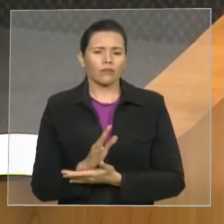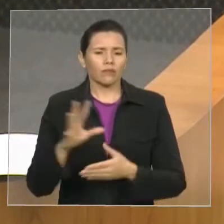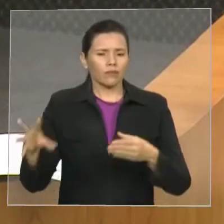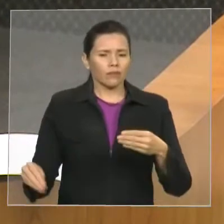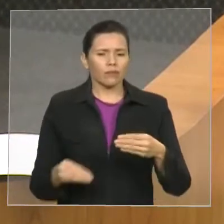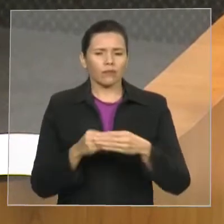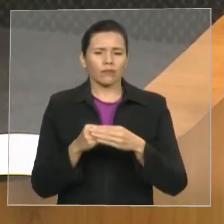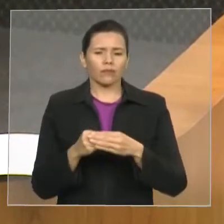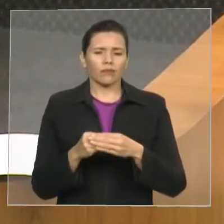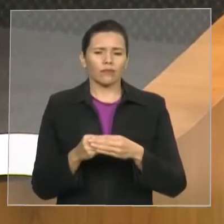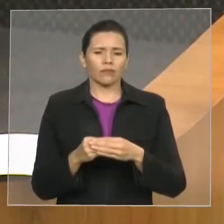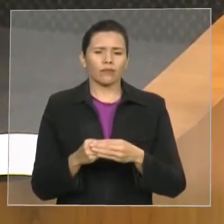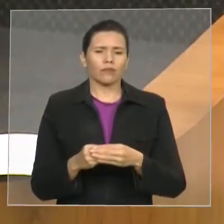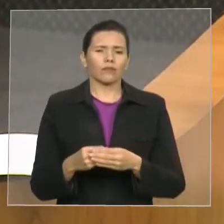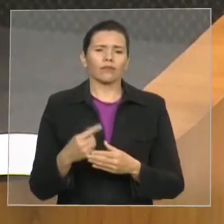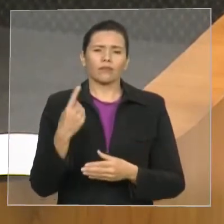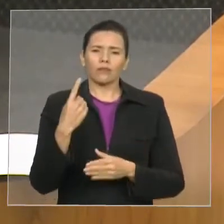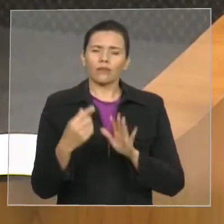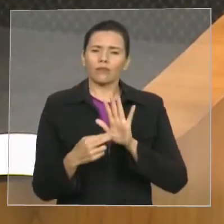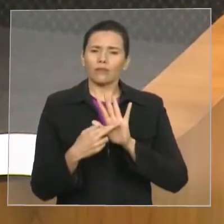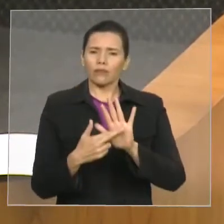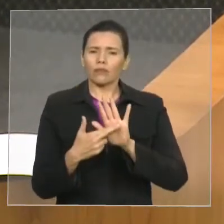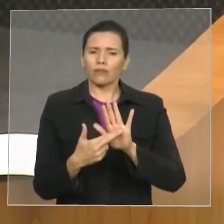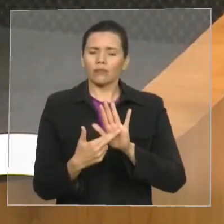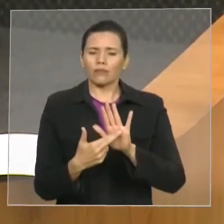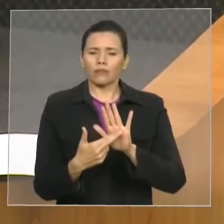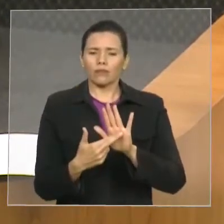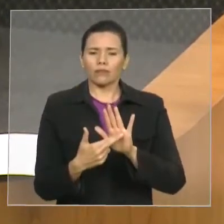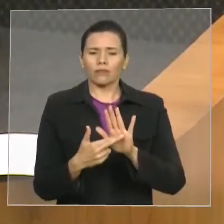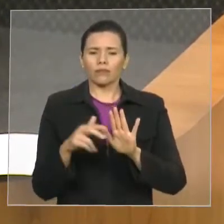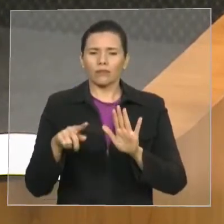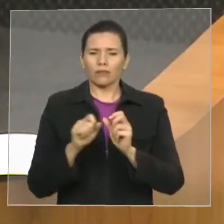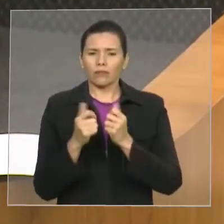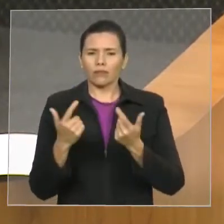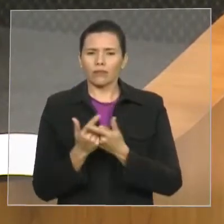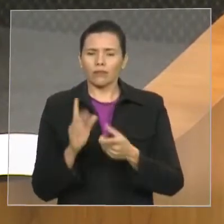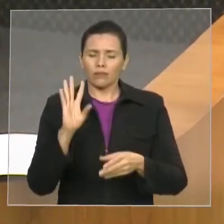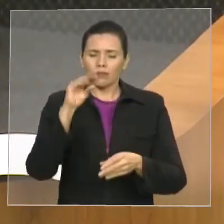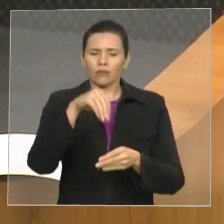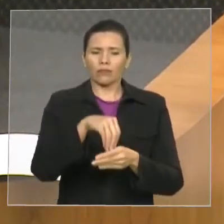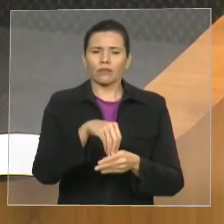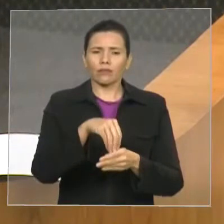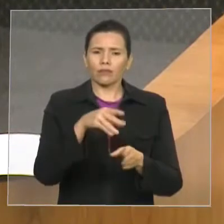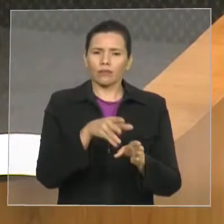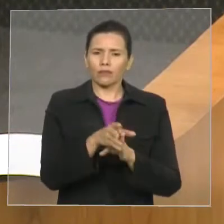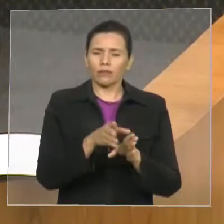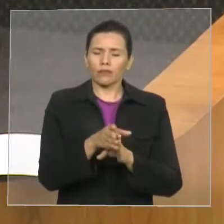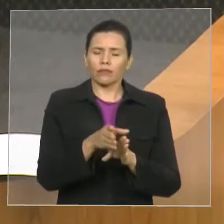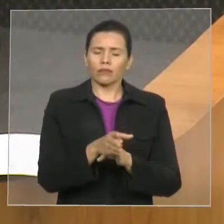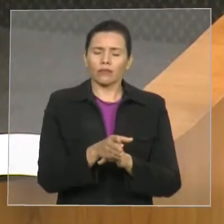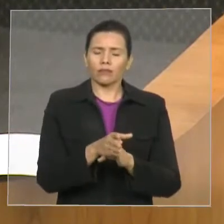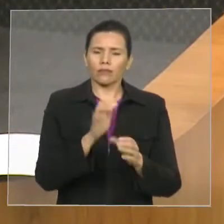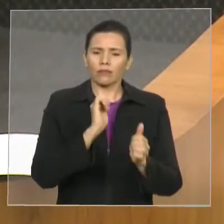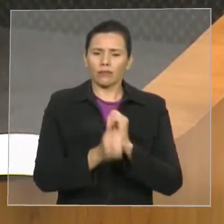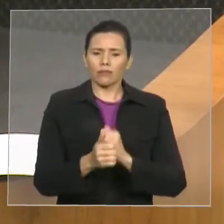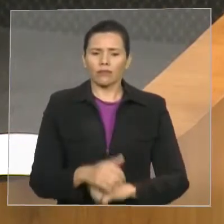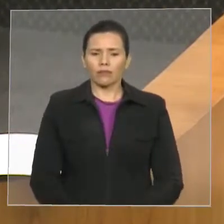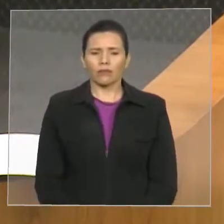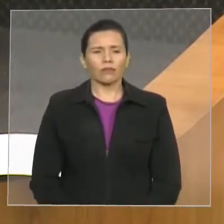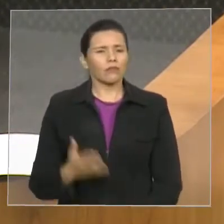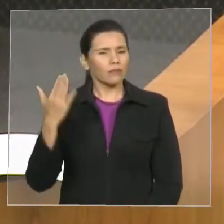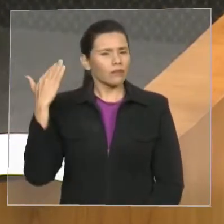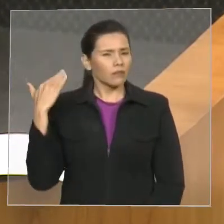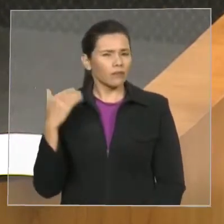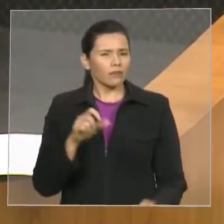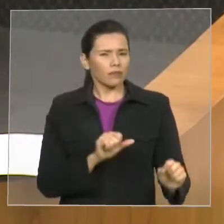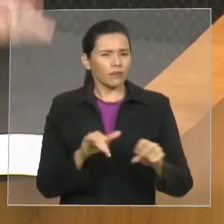de um representante do Poder Legislativo no Conselho de Esporte? Quer dizer que uma semana aprova a inclusão de um representante do Poder